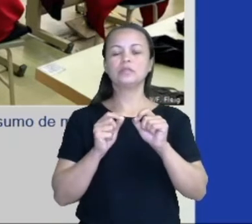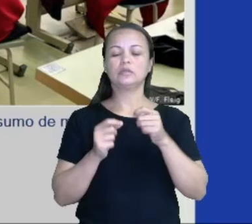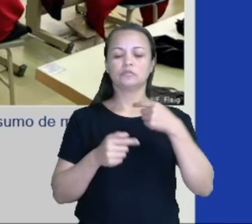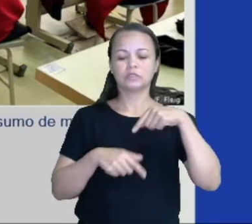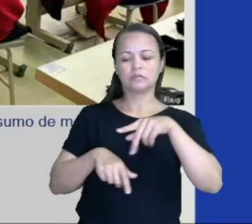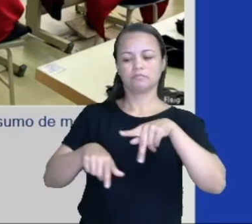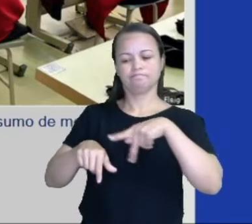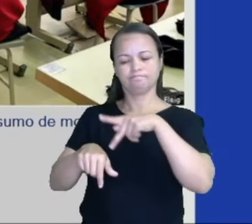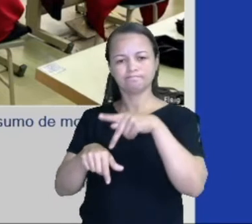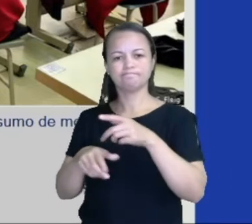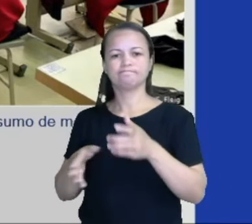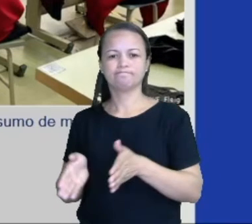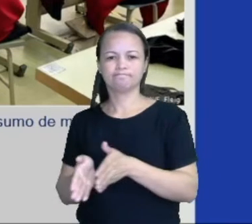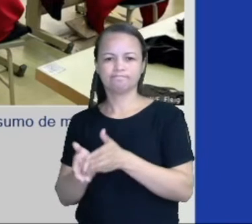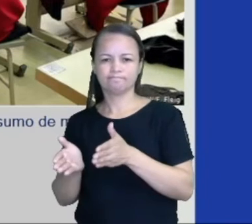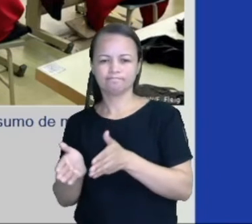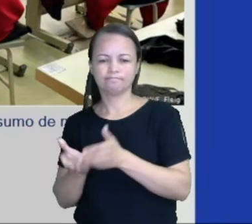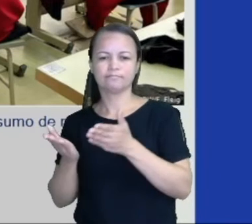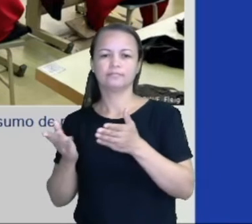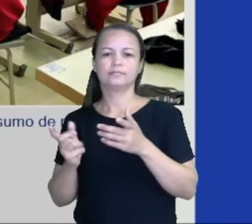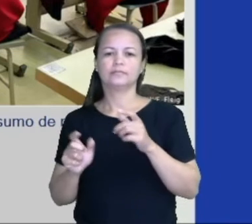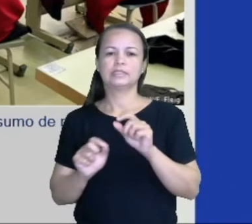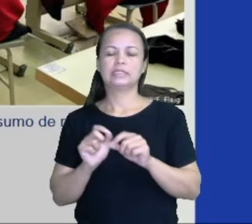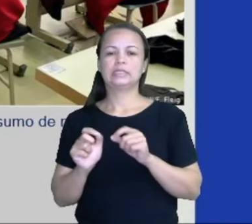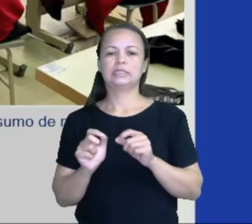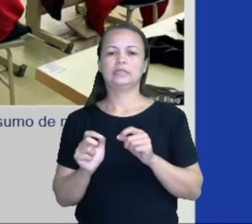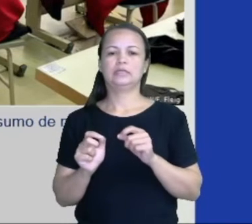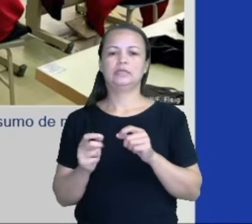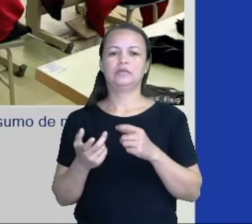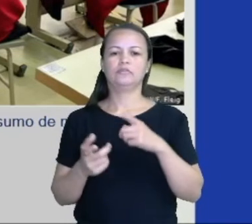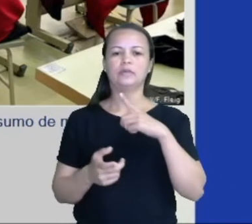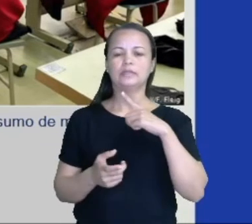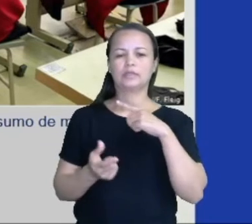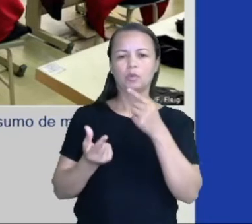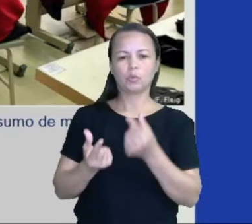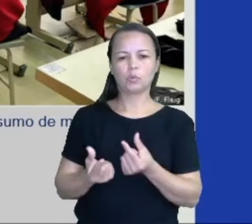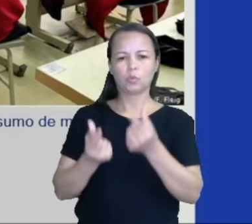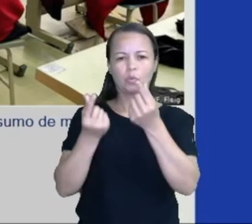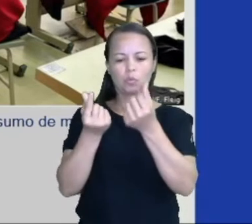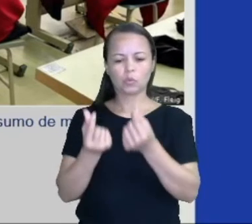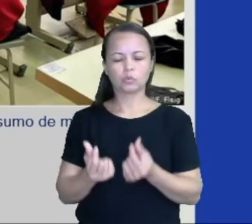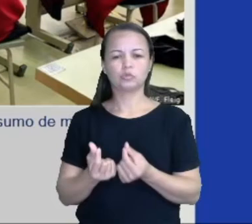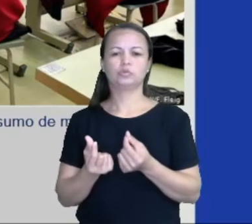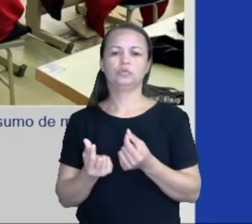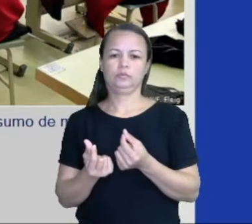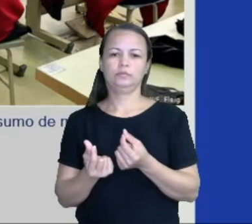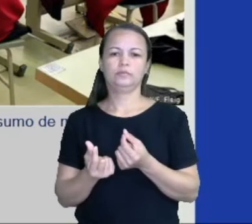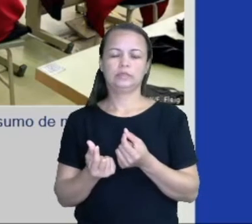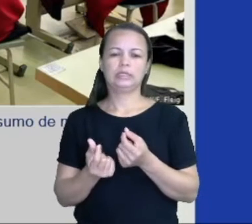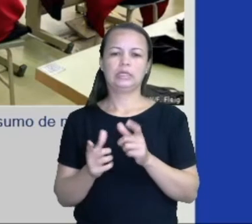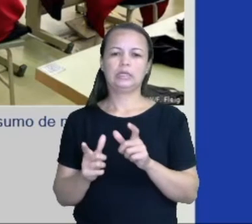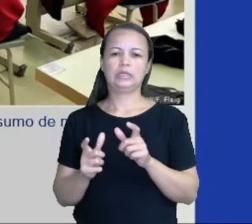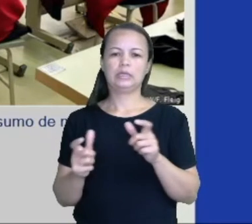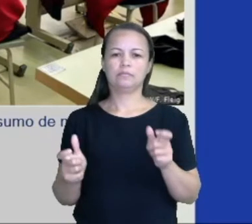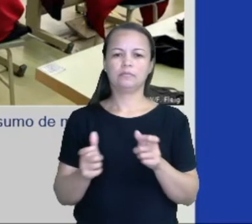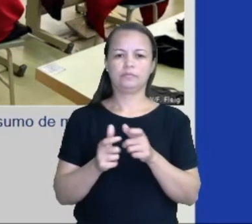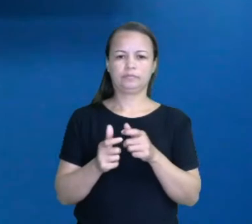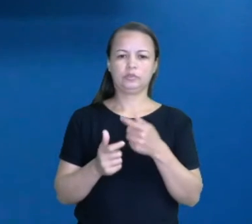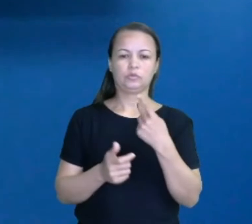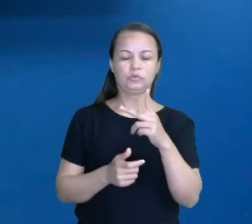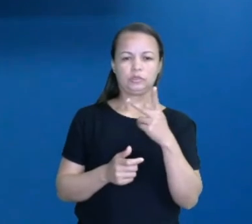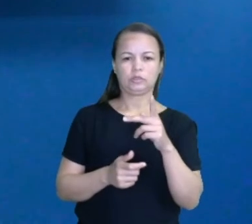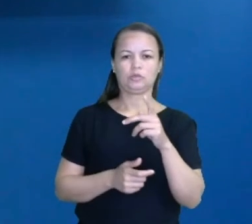onde você pode reduzir esse custo de produção, certo? E maximizar os seus